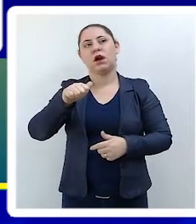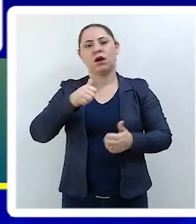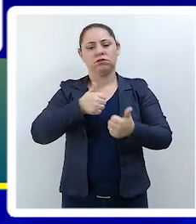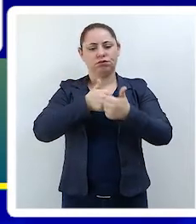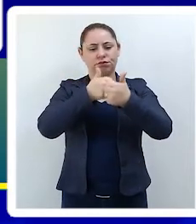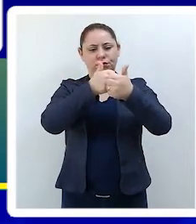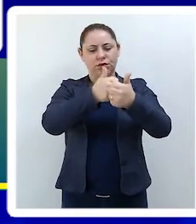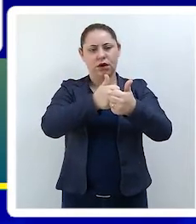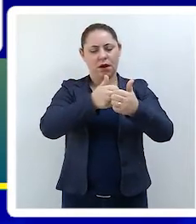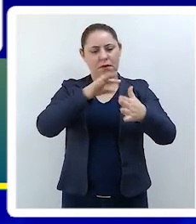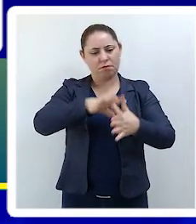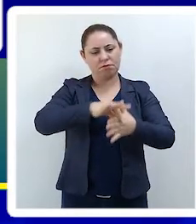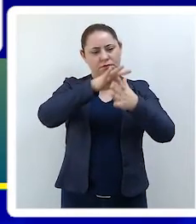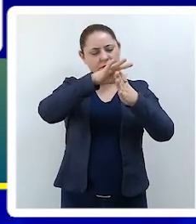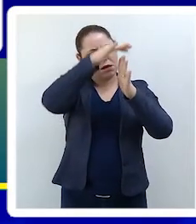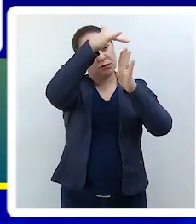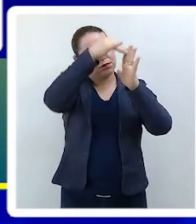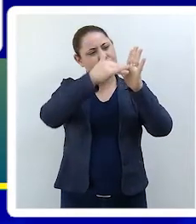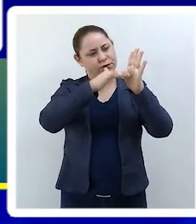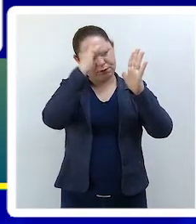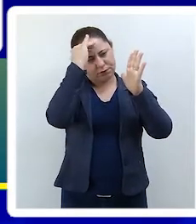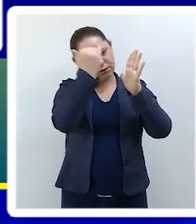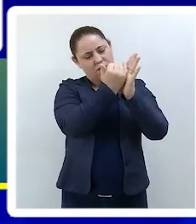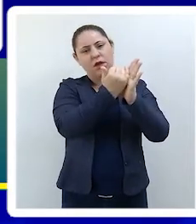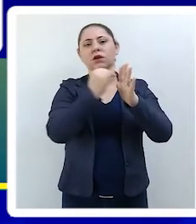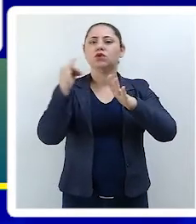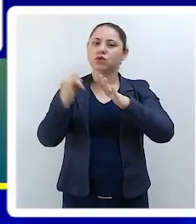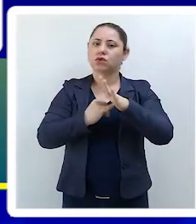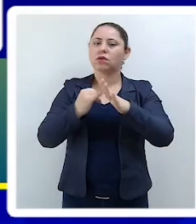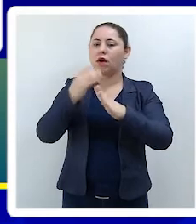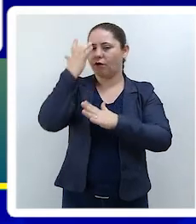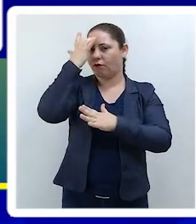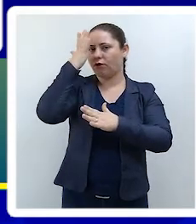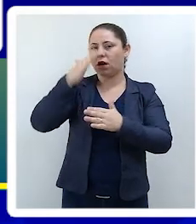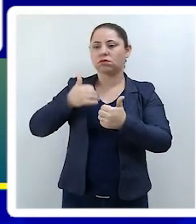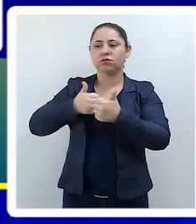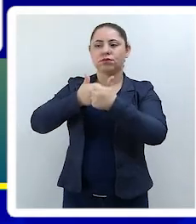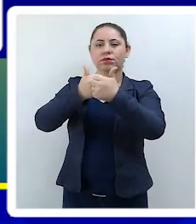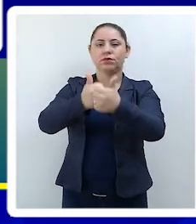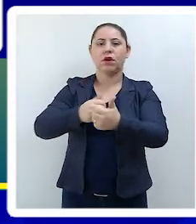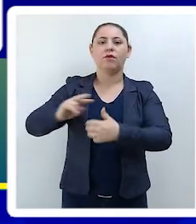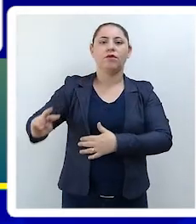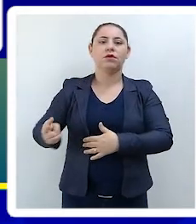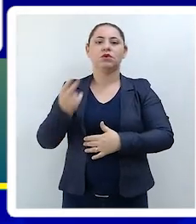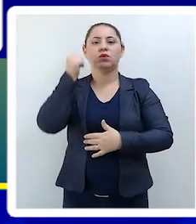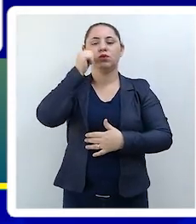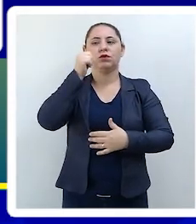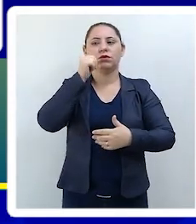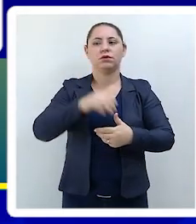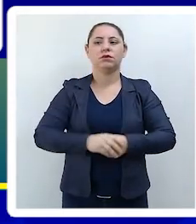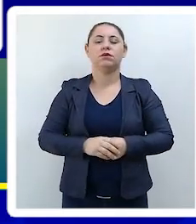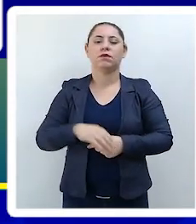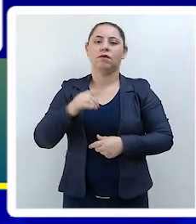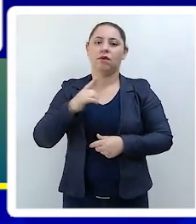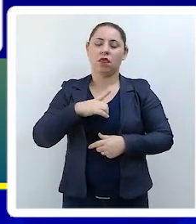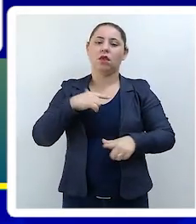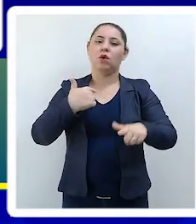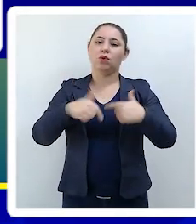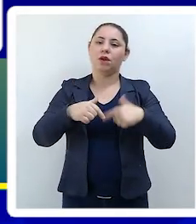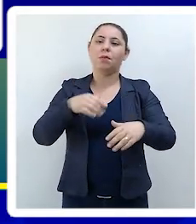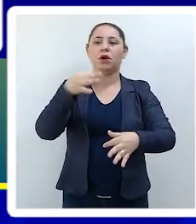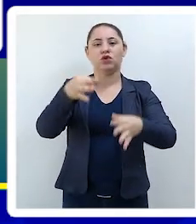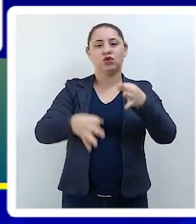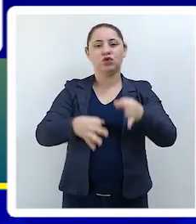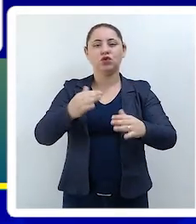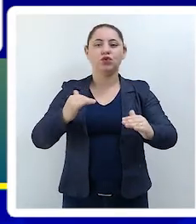princípios, eu tenho certeza, a instituição ela vai caminhar mais facilmente para o empoderamento feminino, a gente vai ter um mercado de trabalho mais